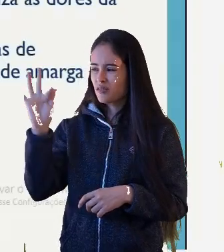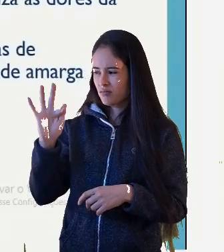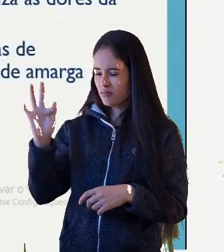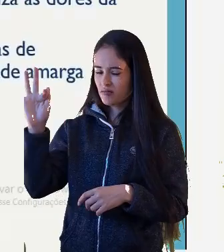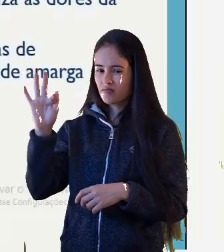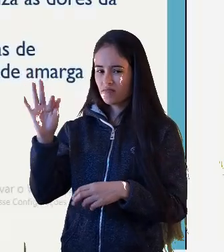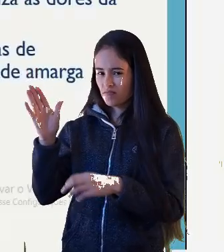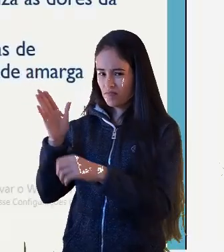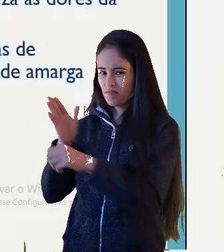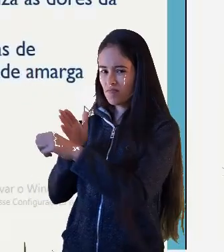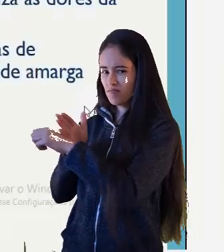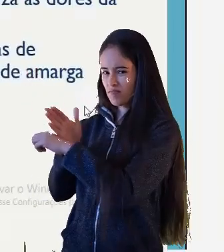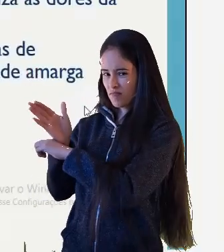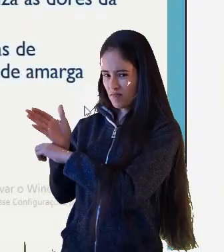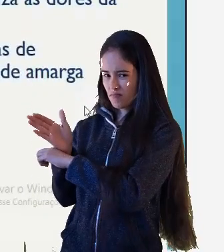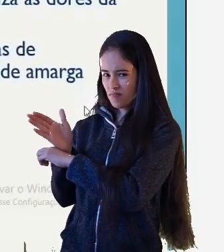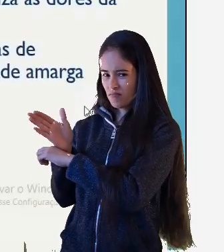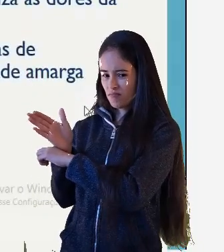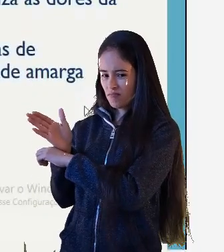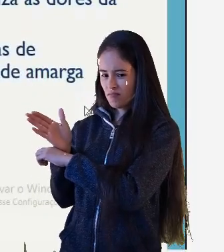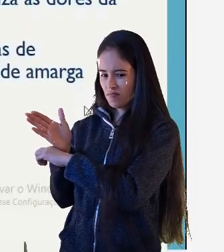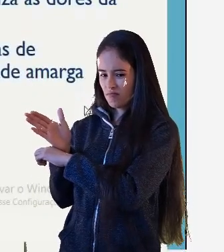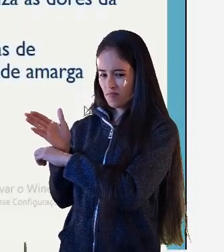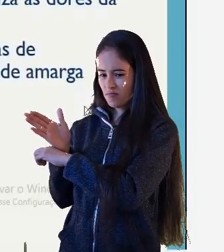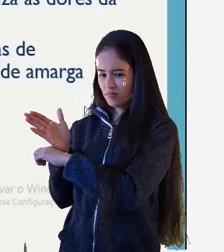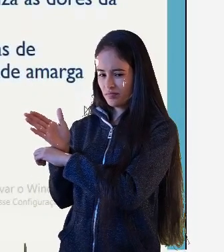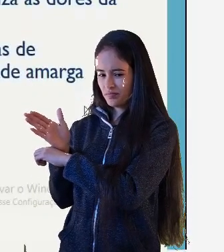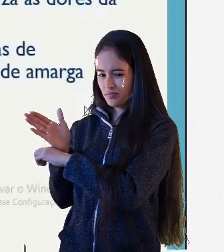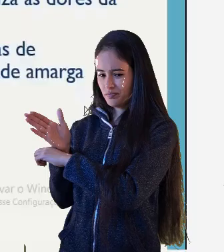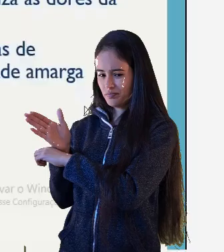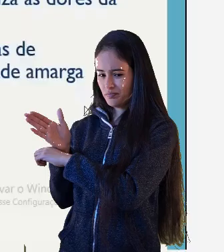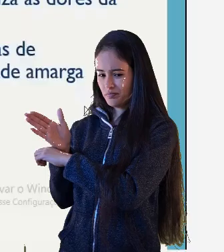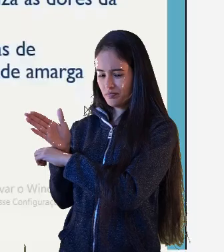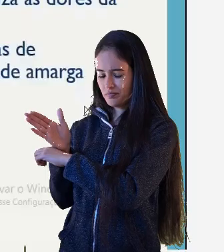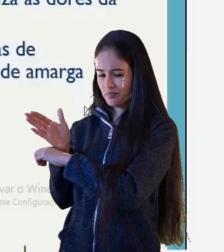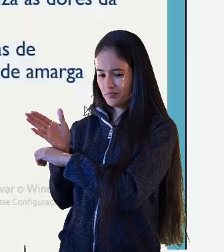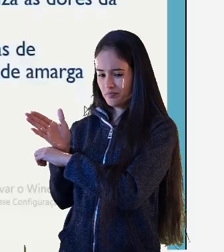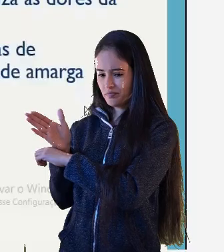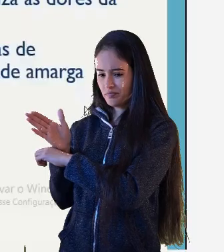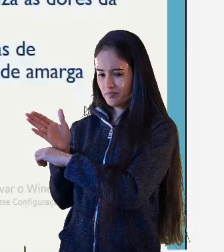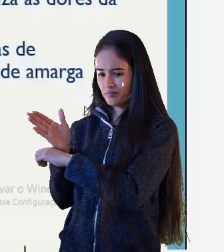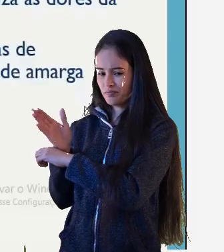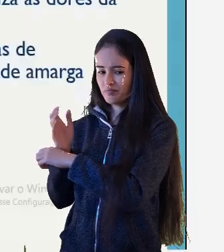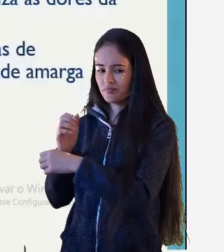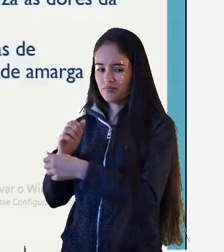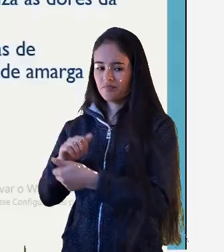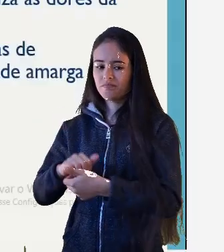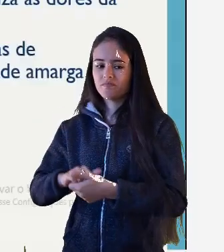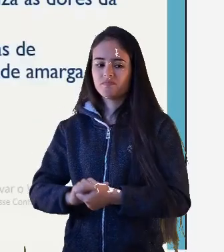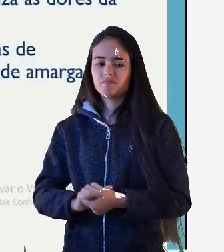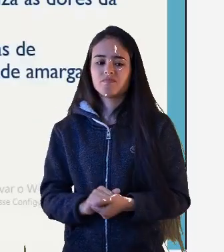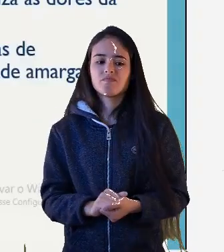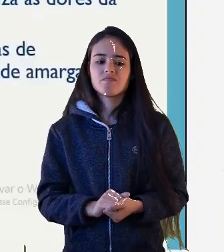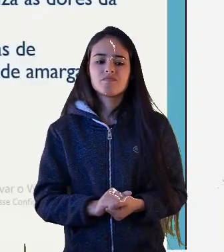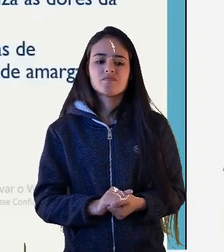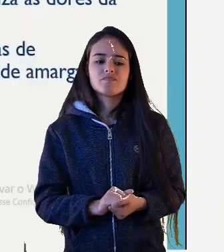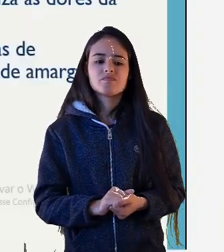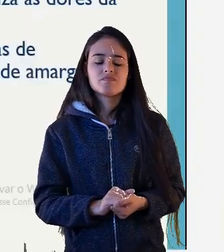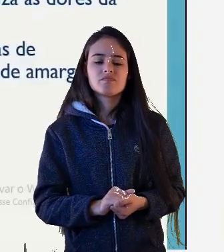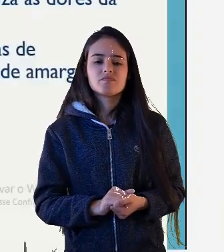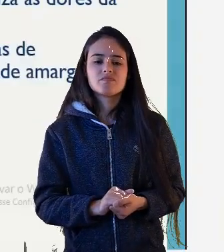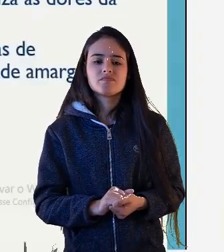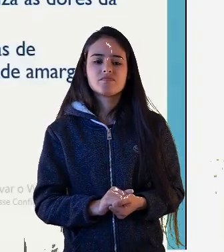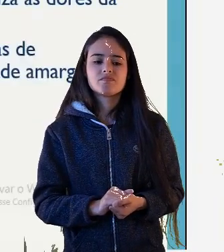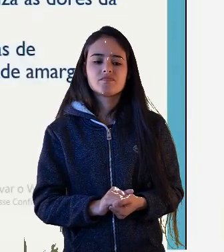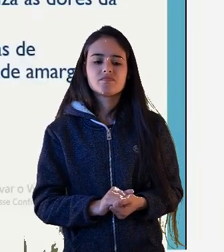né? São salas de aulas predominantemente pretas, alguns cursos que eu dou aula, como o curso de mecânica, por exemplo, predominantemente de alunos negros,